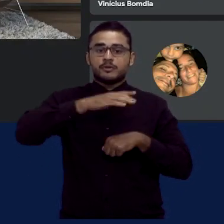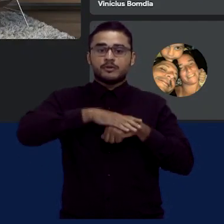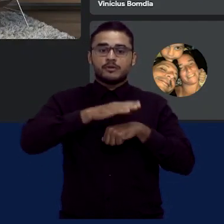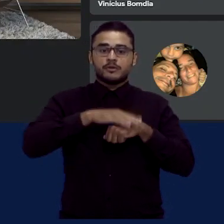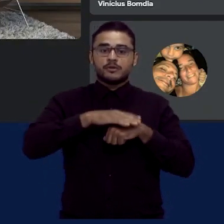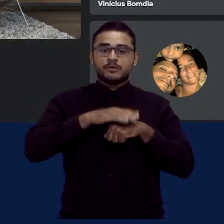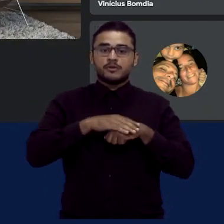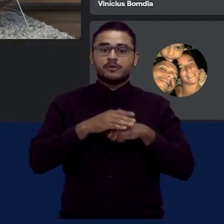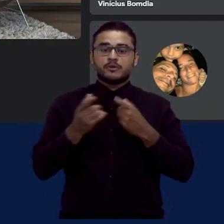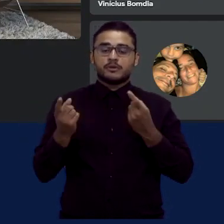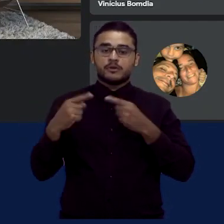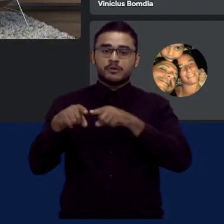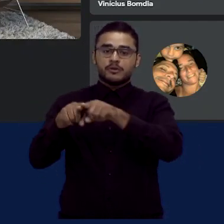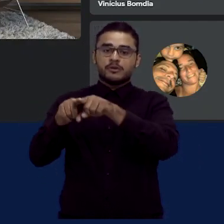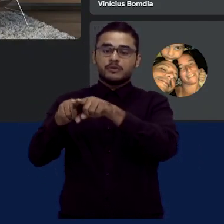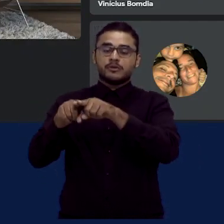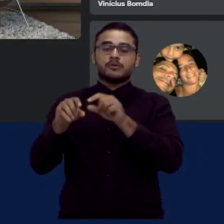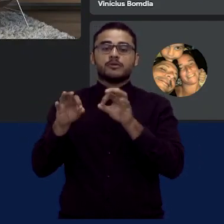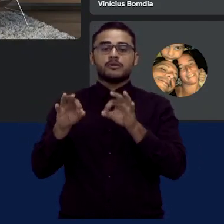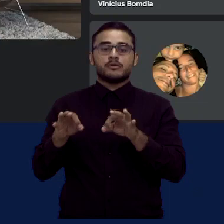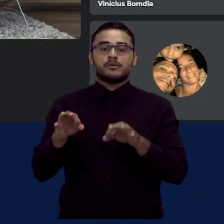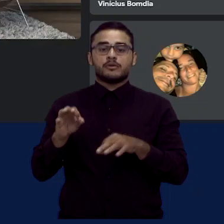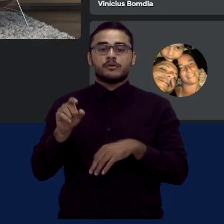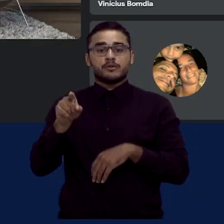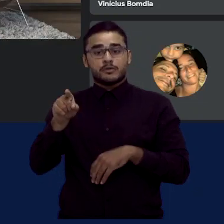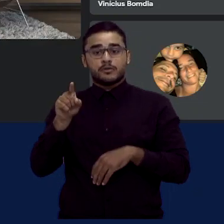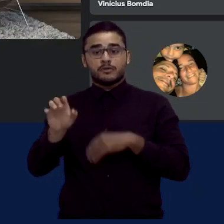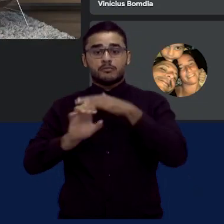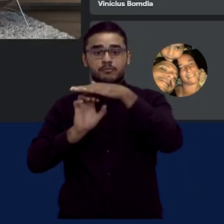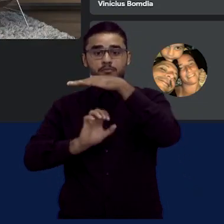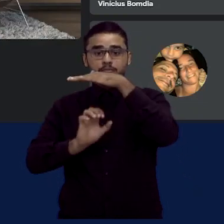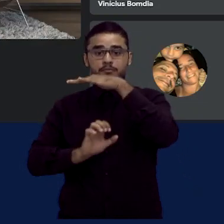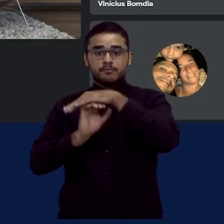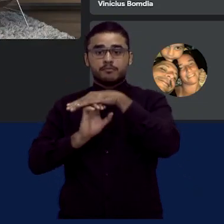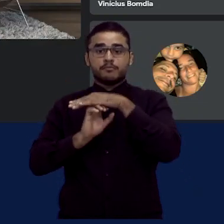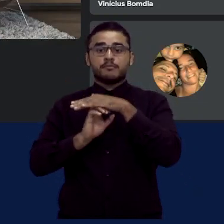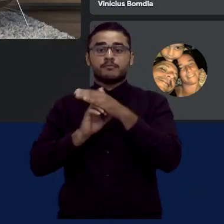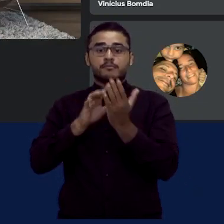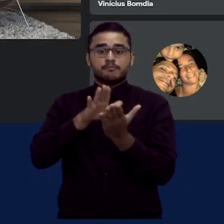estou me afiliando a uma editora muito em breve.